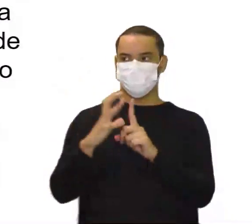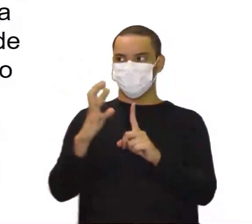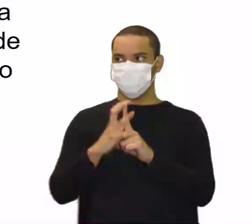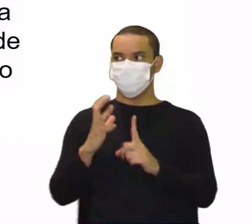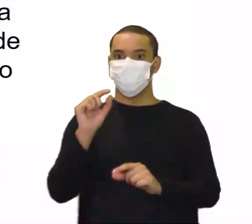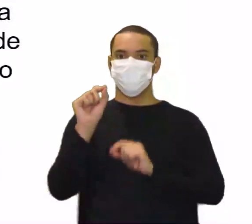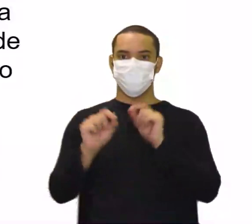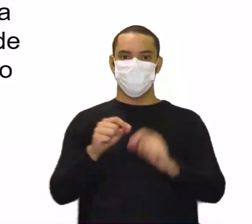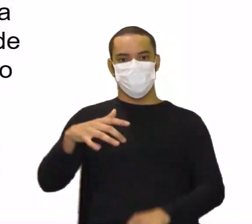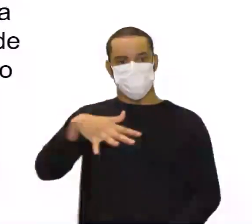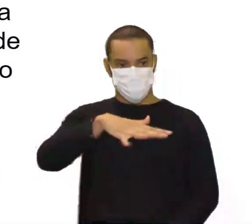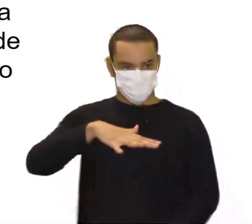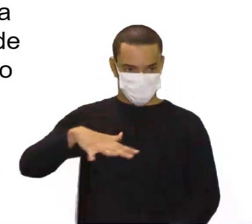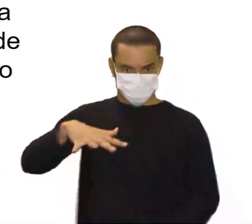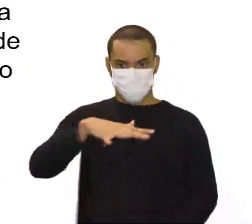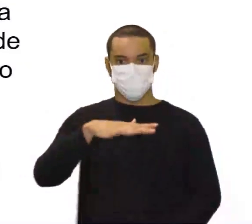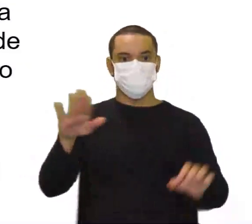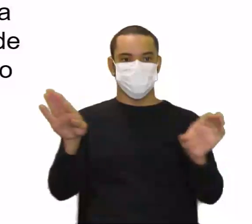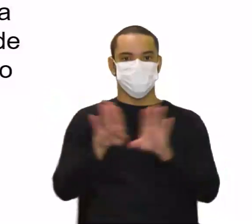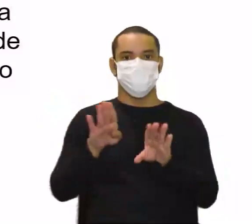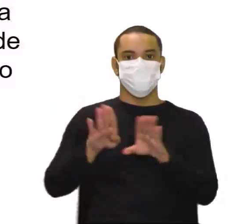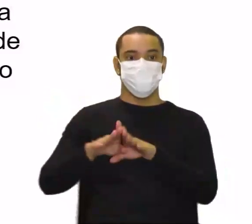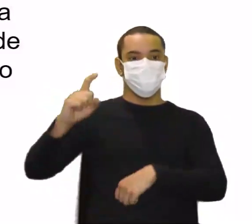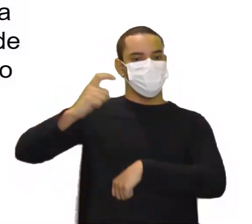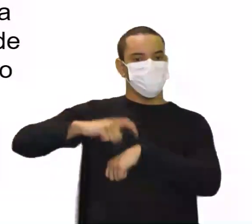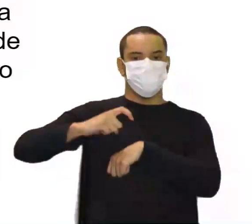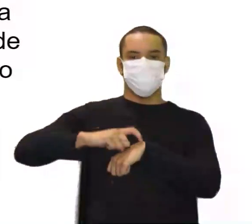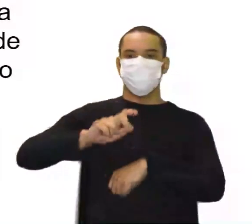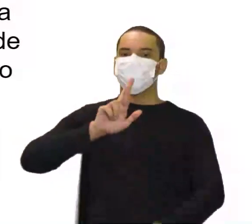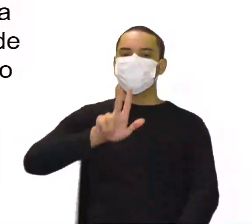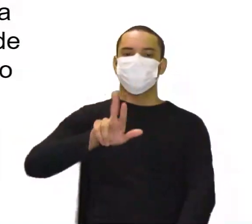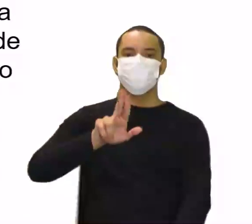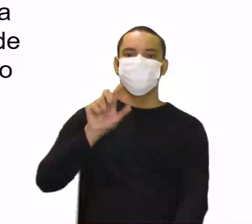do espaço e do tempo. Não é mais